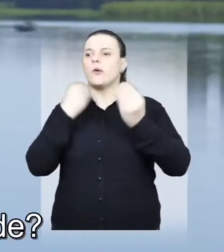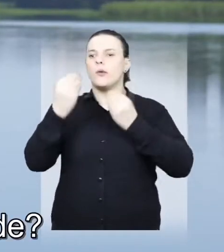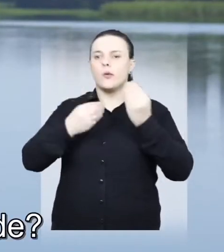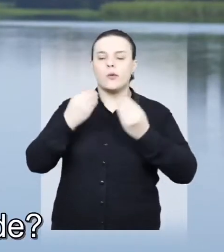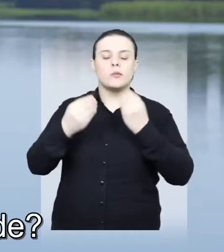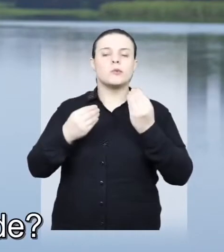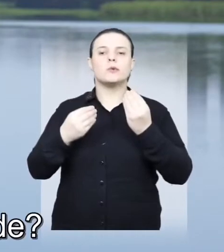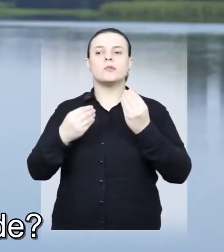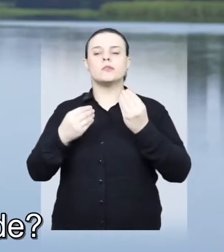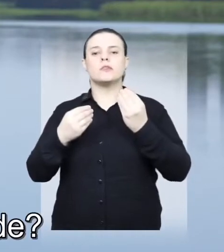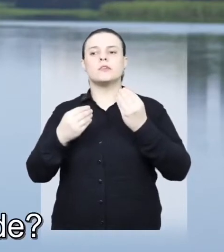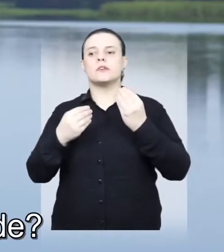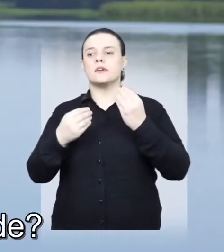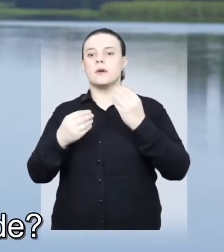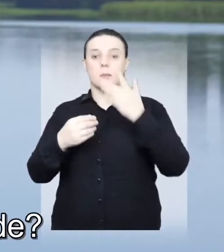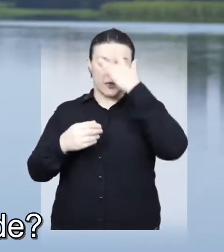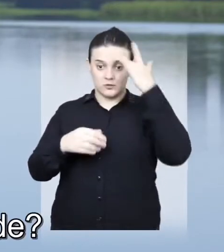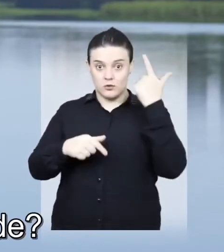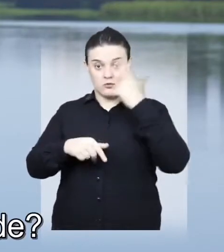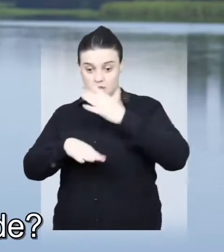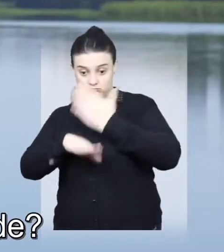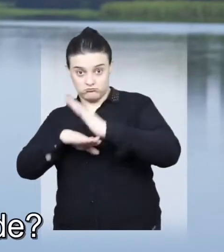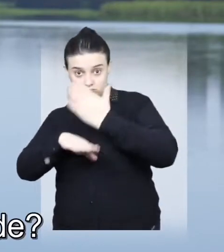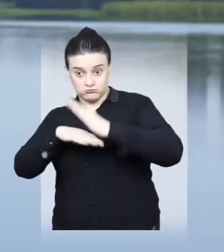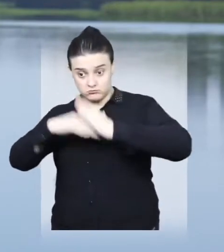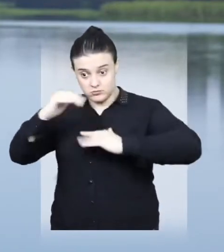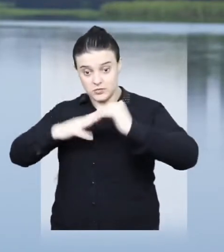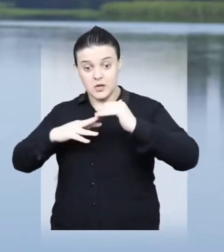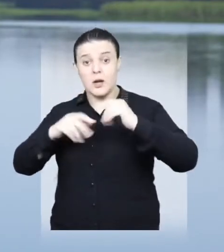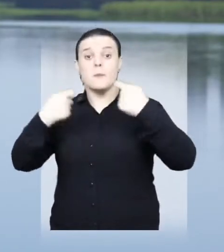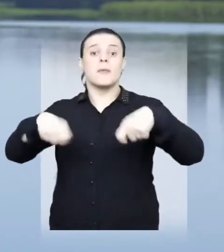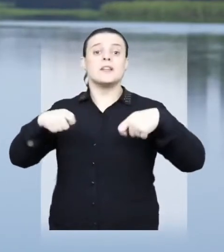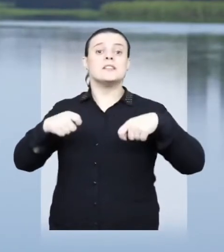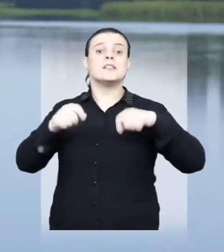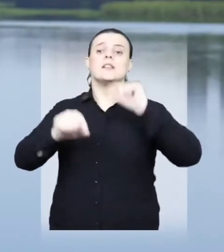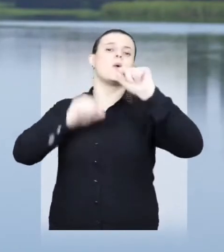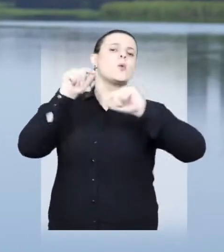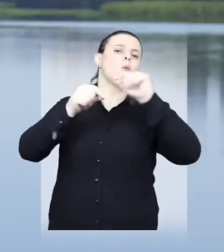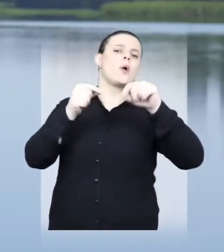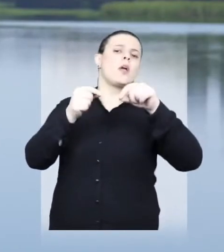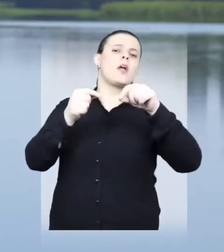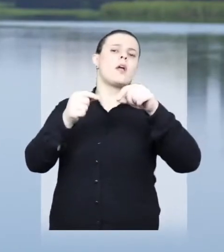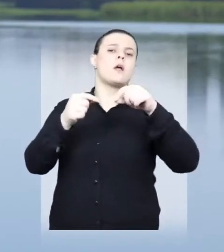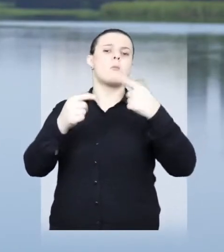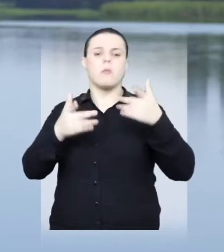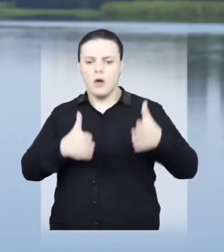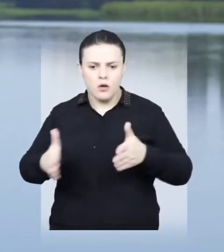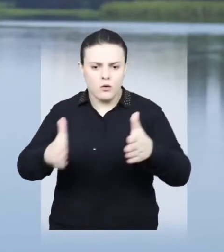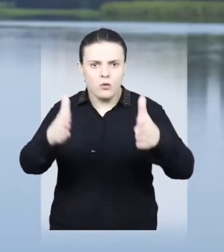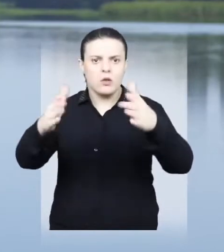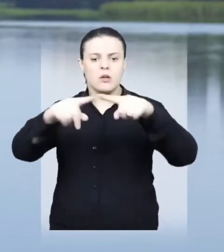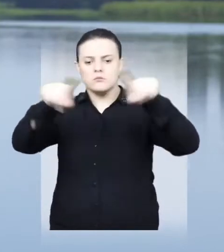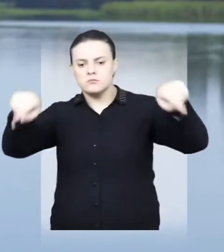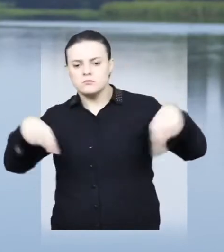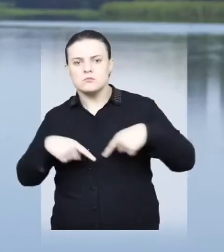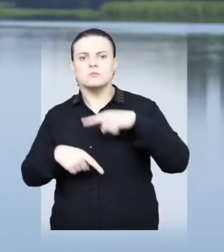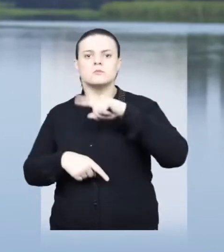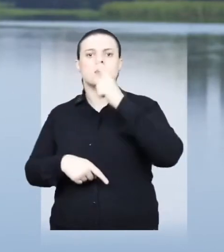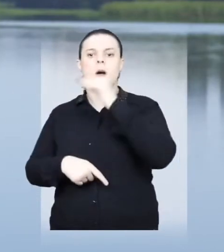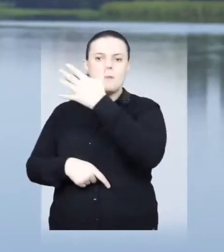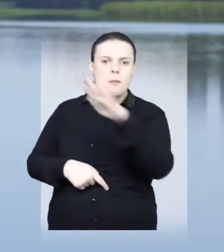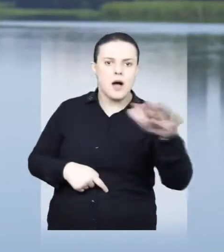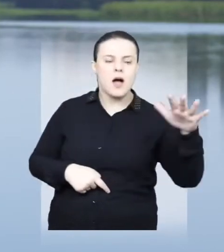como é que para praticar a modalidade, do que é que precisa? Né? É rio? É lago? É